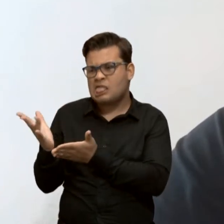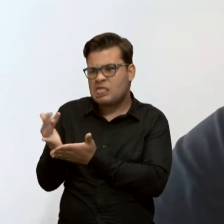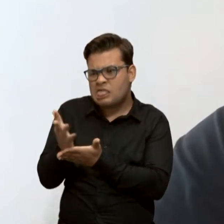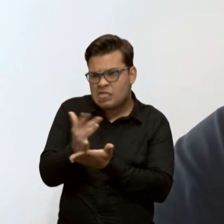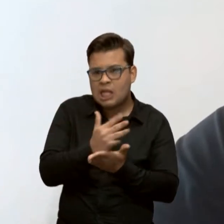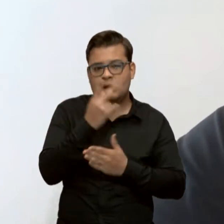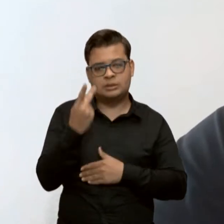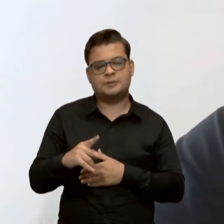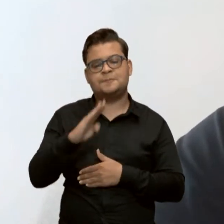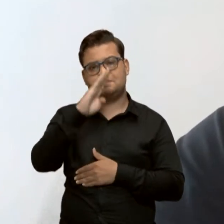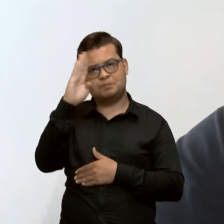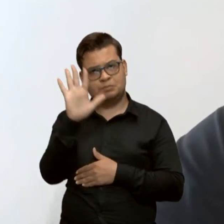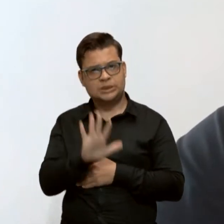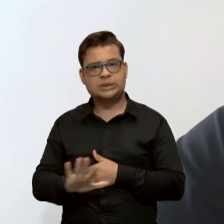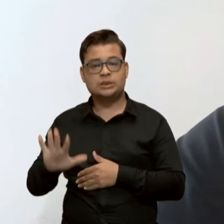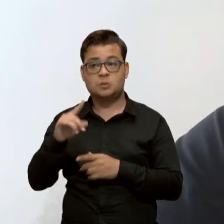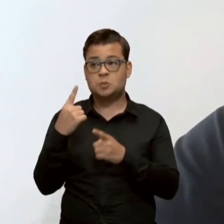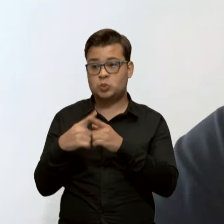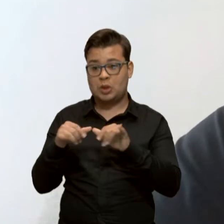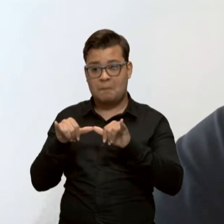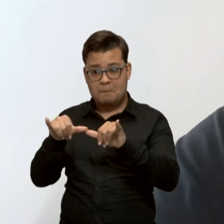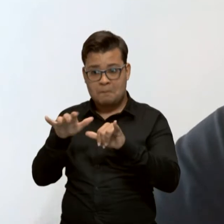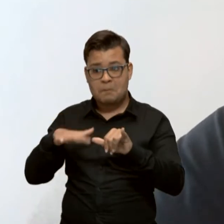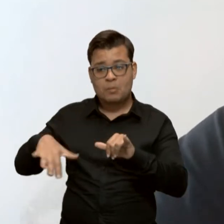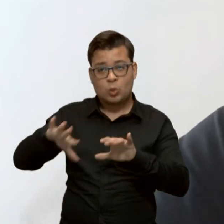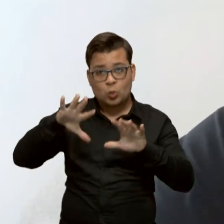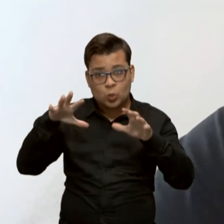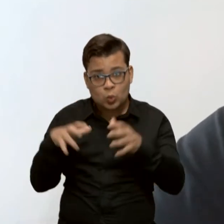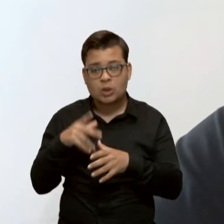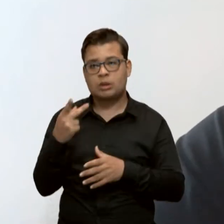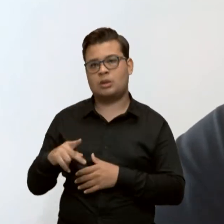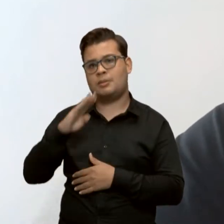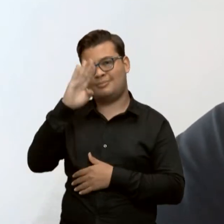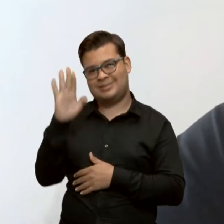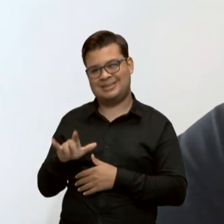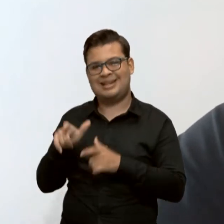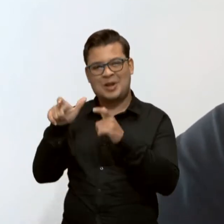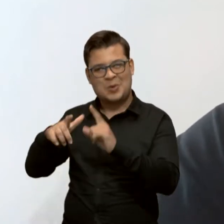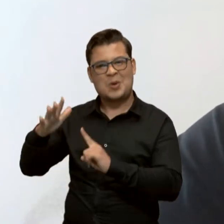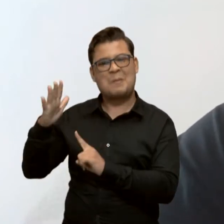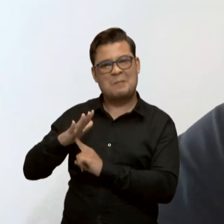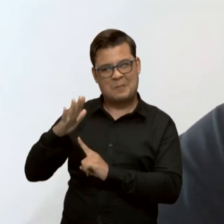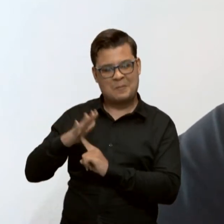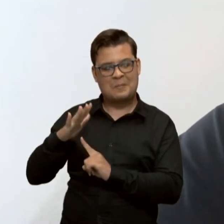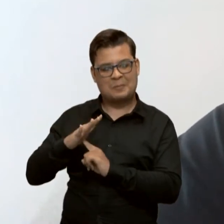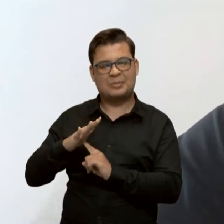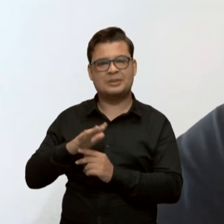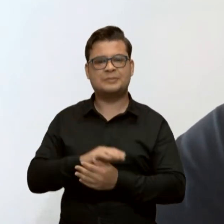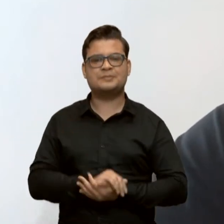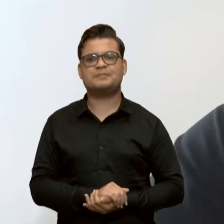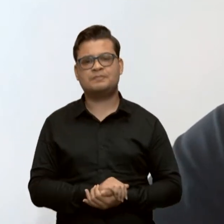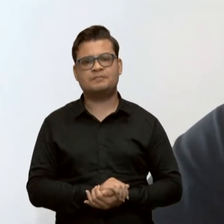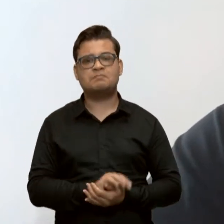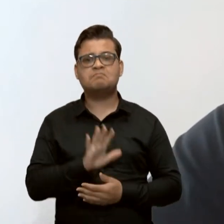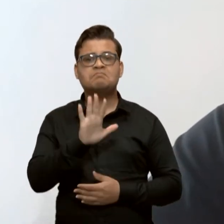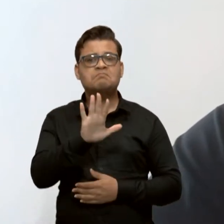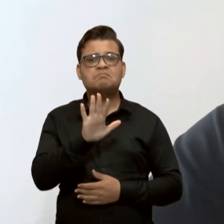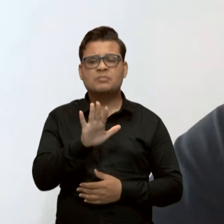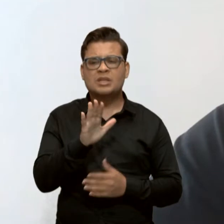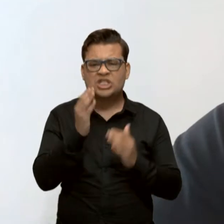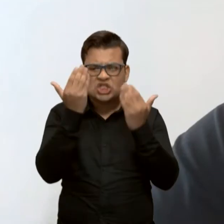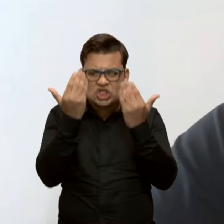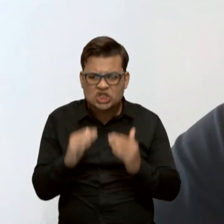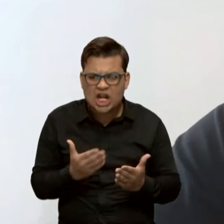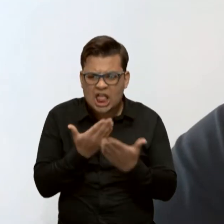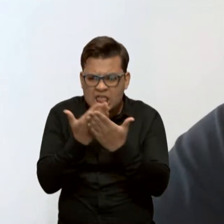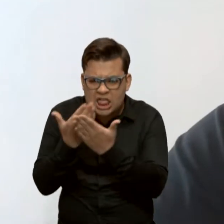supermercado brasileira, realizada no Paraná, mas nós não encontramos na revisão um